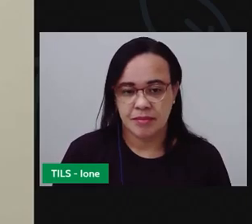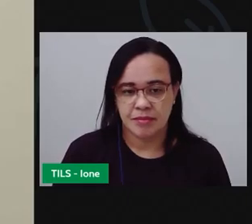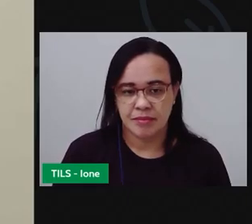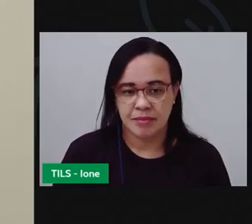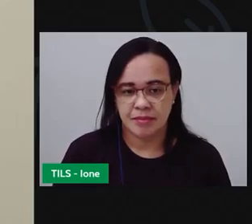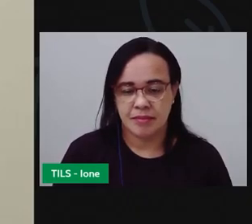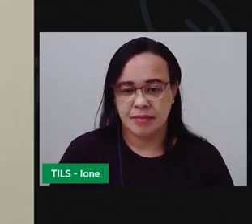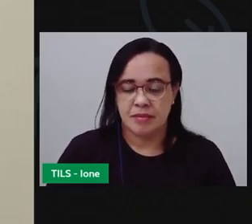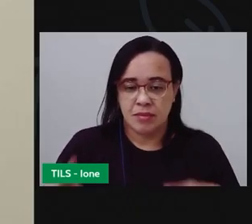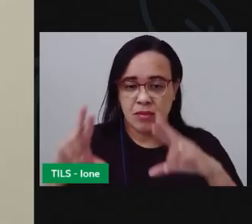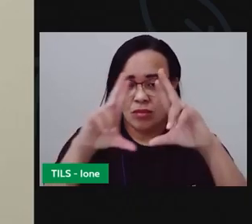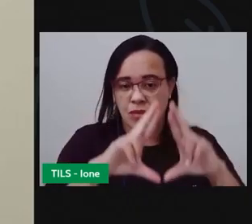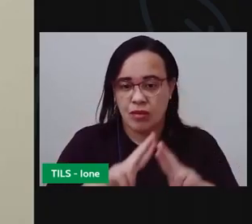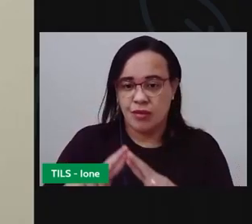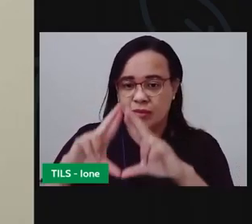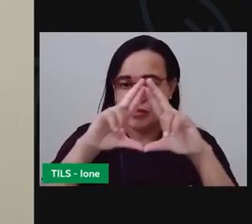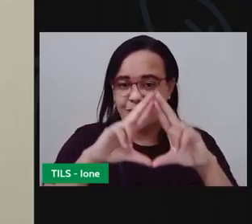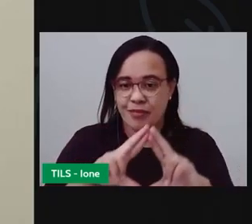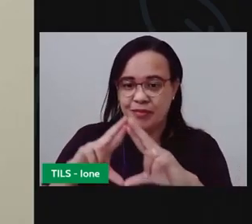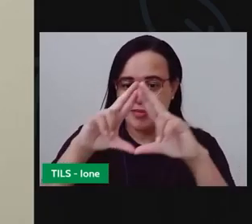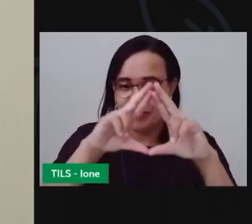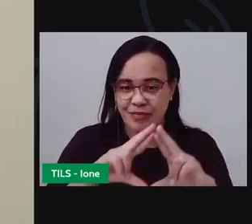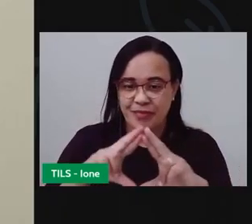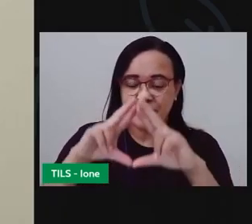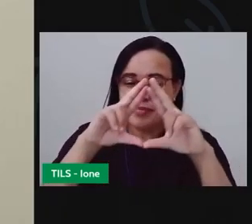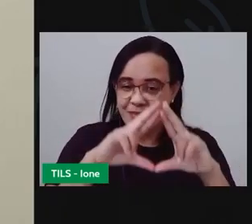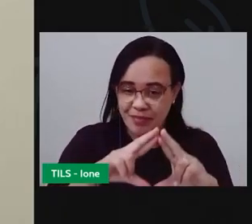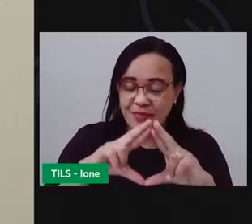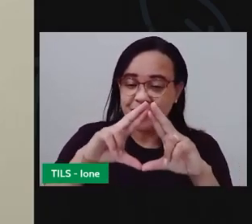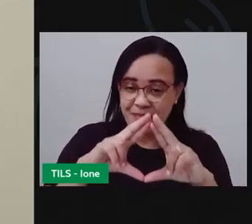recicla o plástico, a gente deixa de produzir